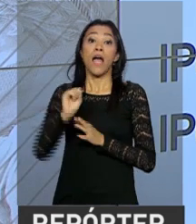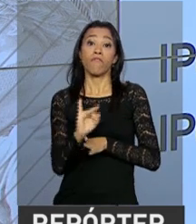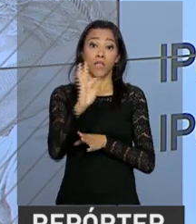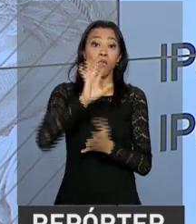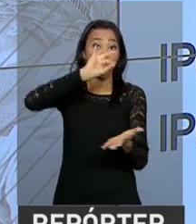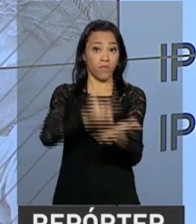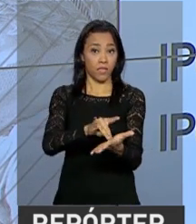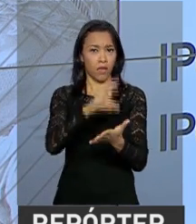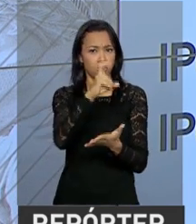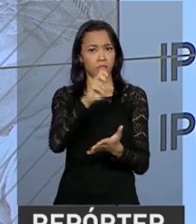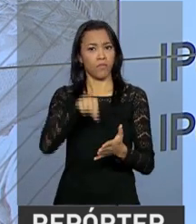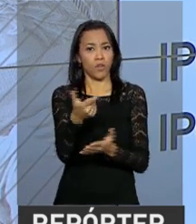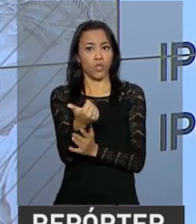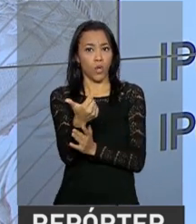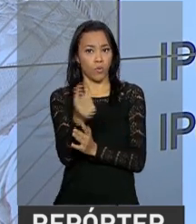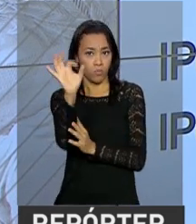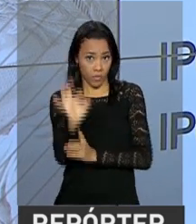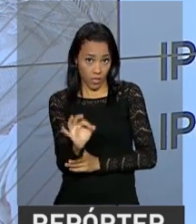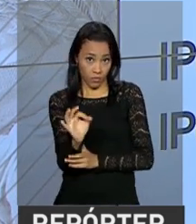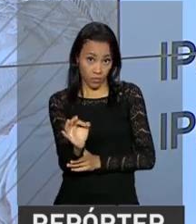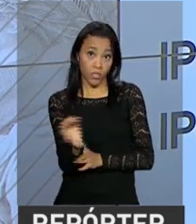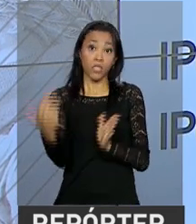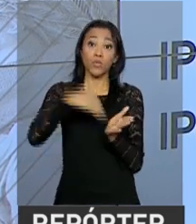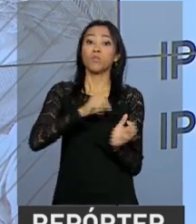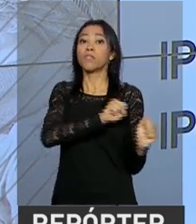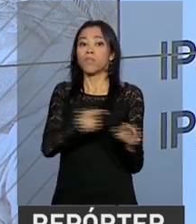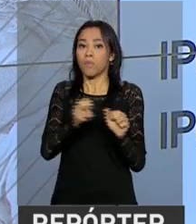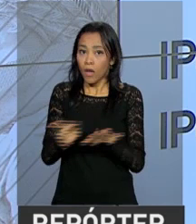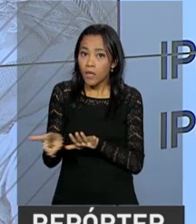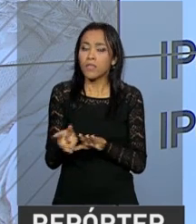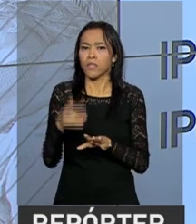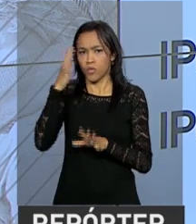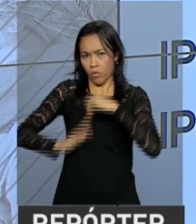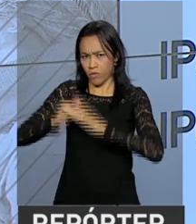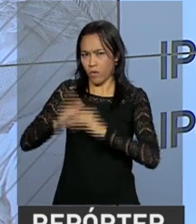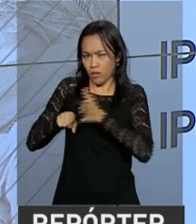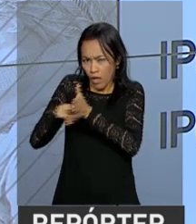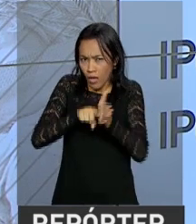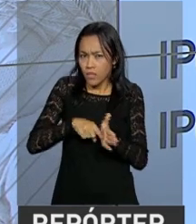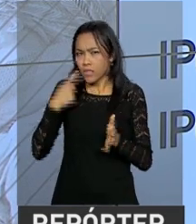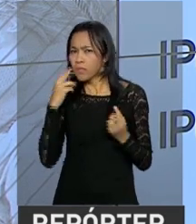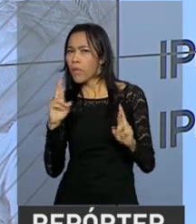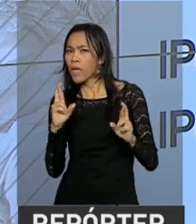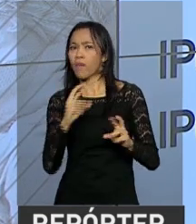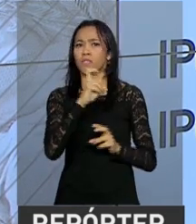inflação oficial deve ficar em 5,12%. Nas últimas semanas, os analistas esperavam uma inflação